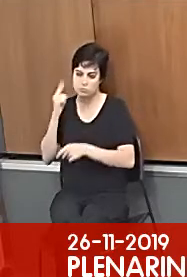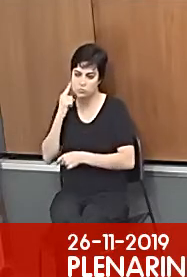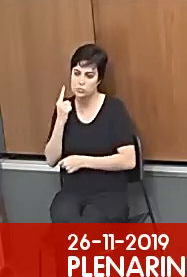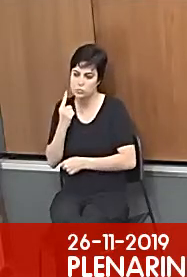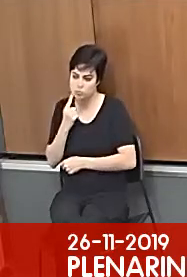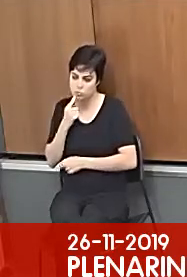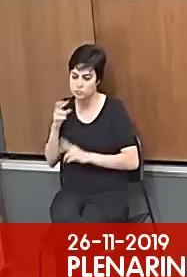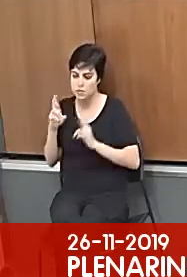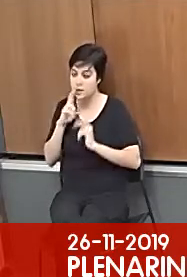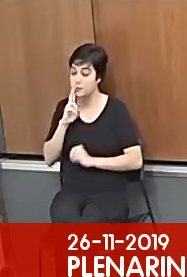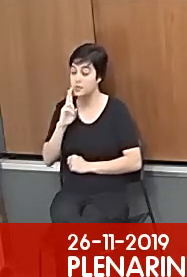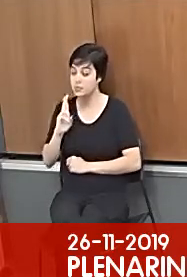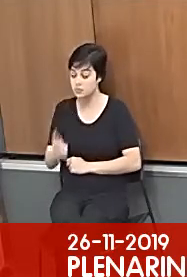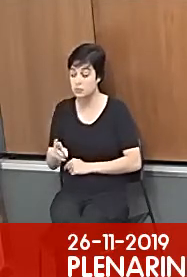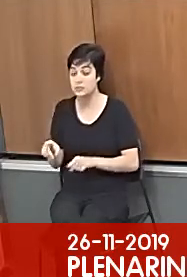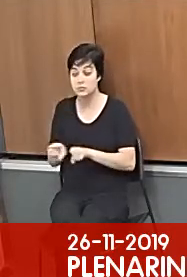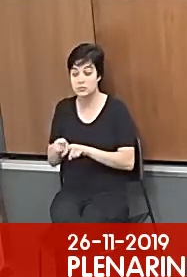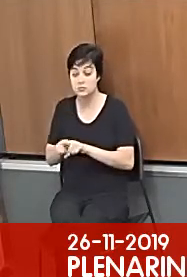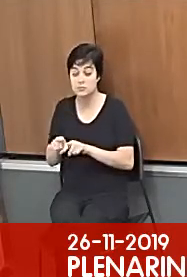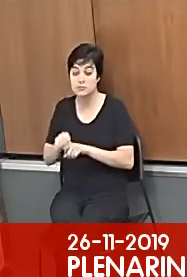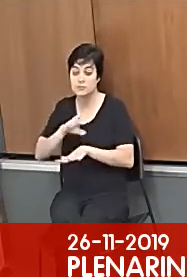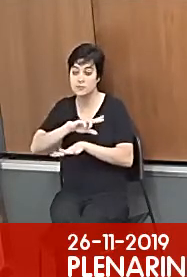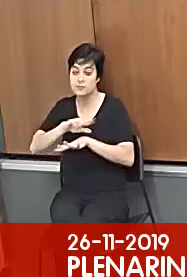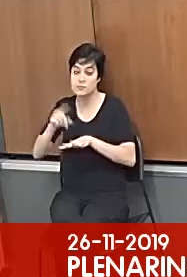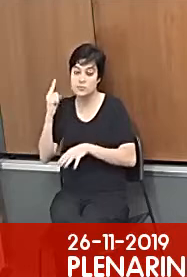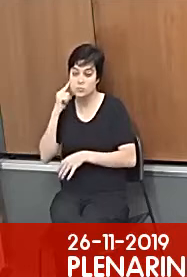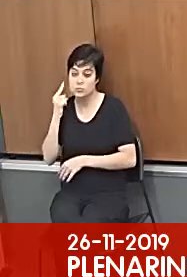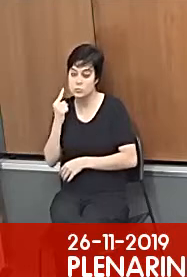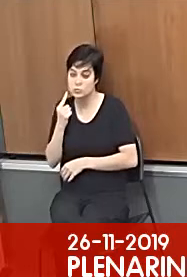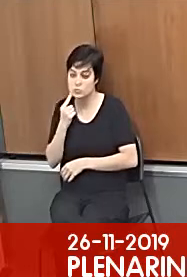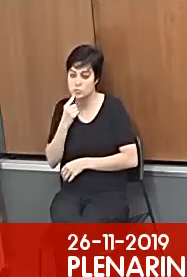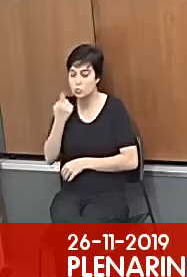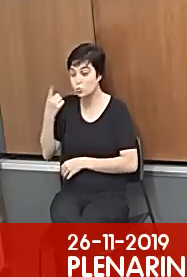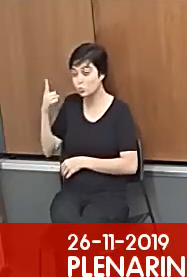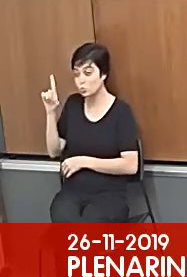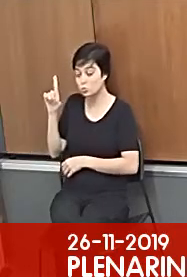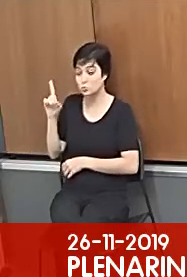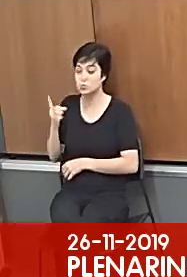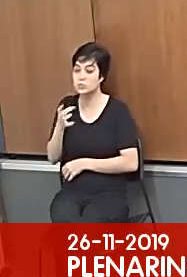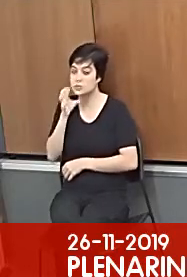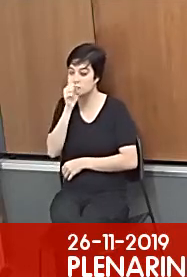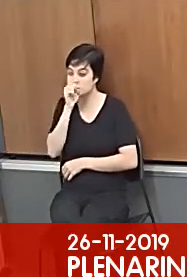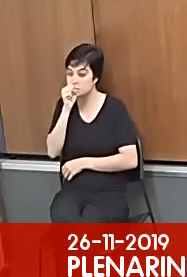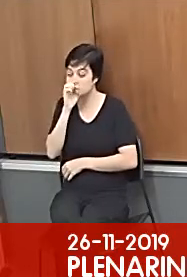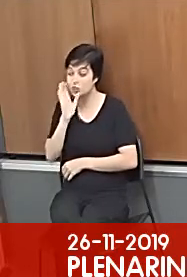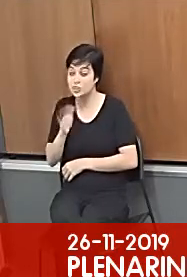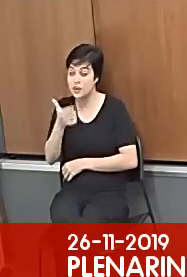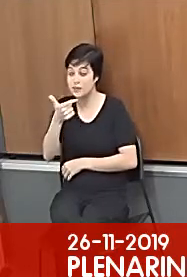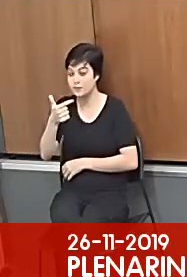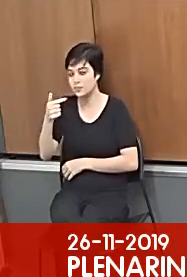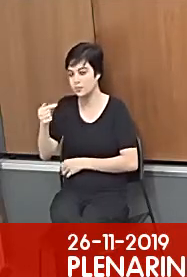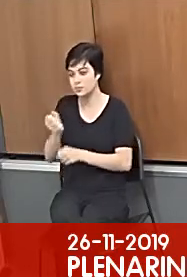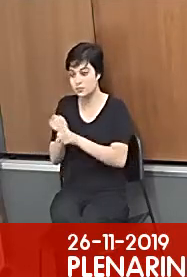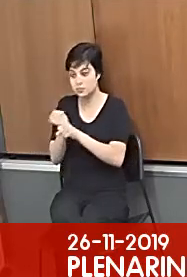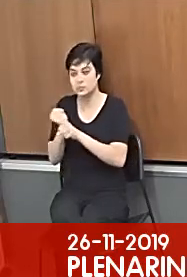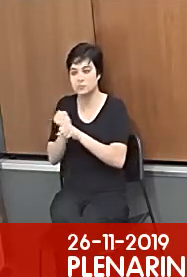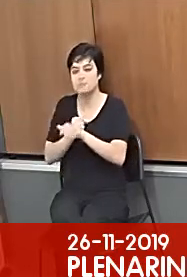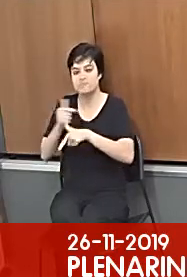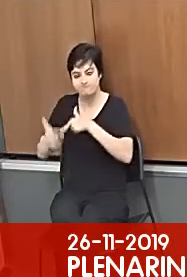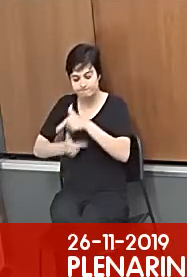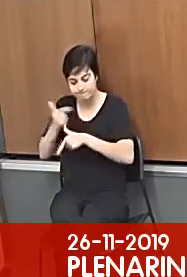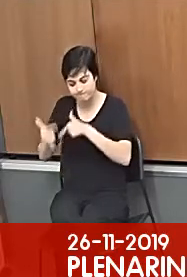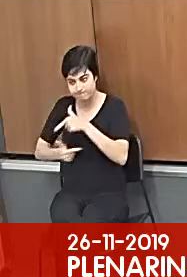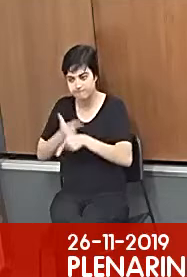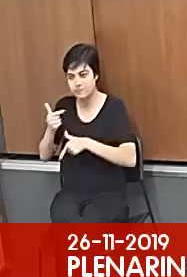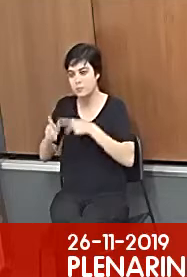Belo Horizonte, de tantos surdos. Nós celebramos no último sábado 27 anos já de trabalho da Pastoral do